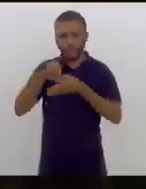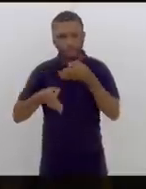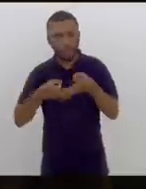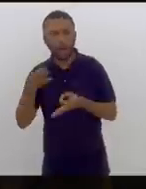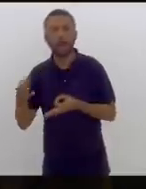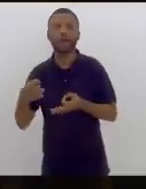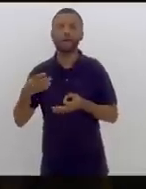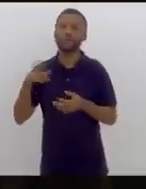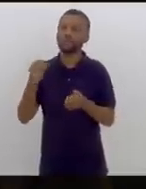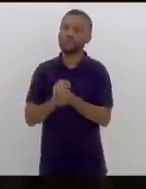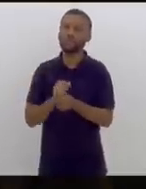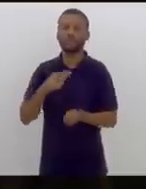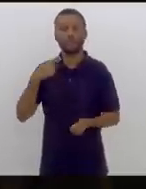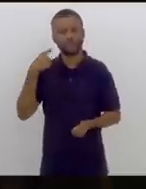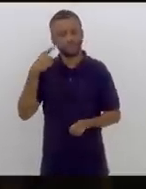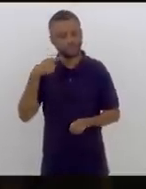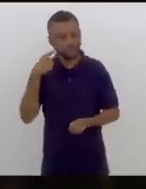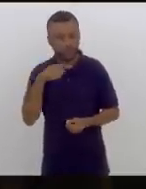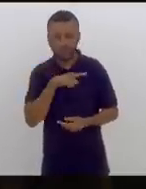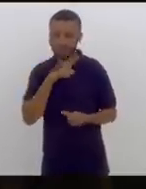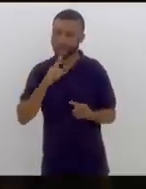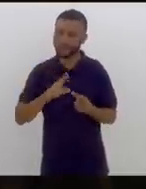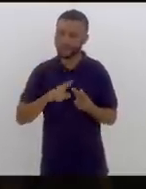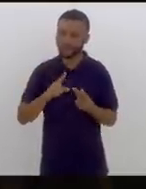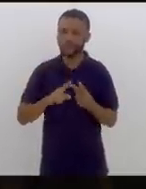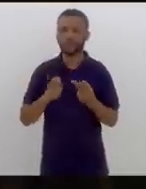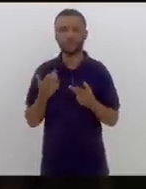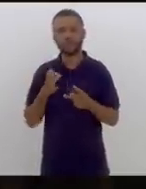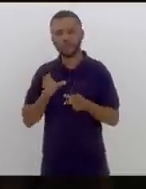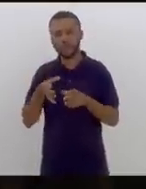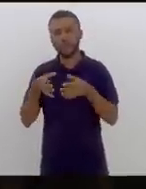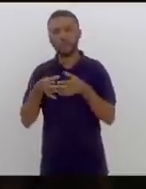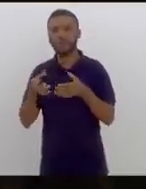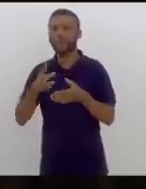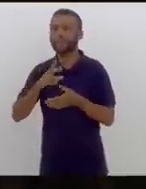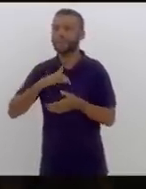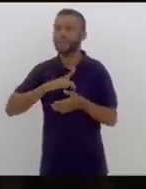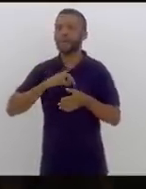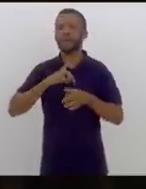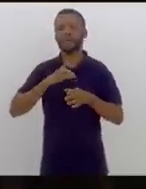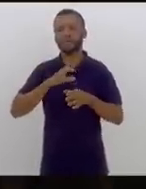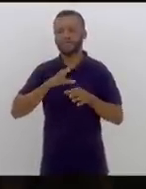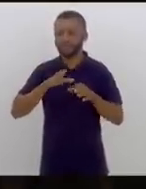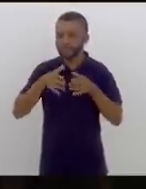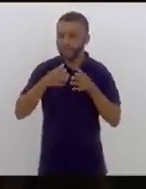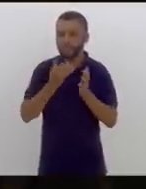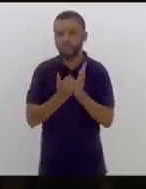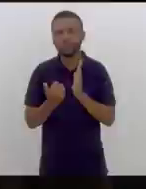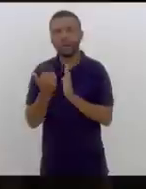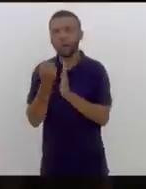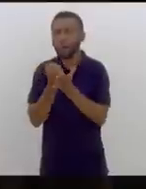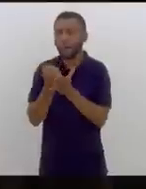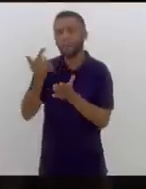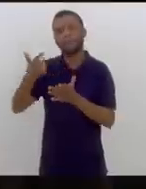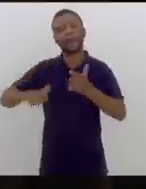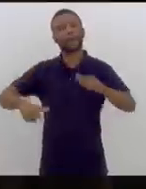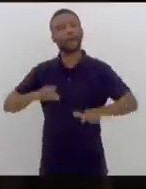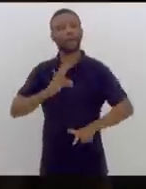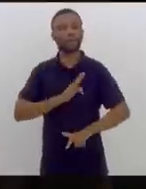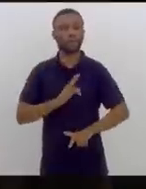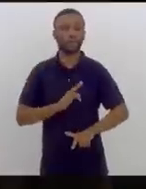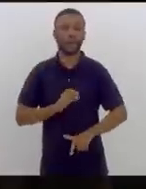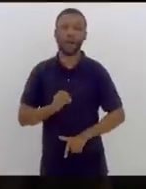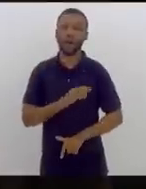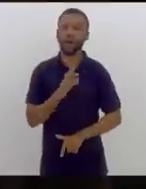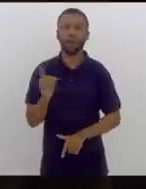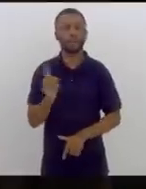advogado com relação à equipe se vai ter mutirão se vai aumentar o efetivo ou não E desde